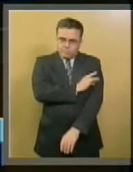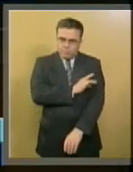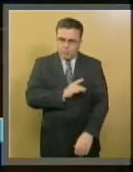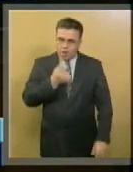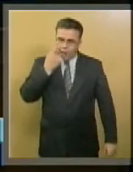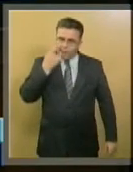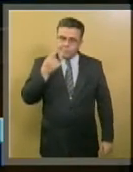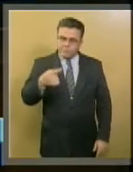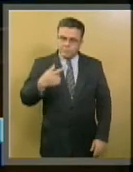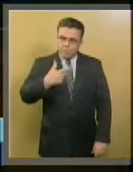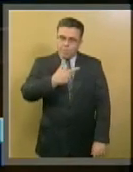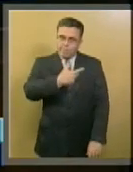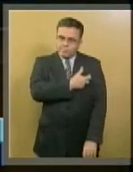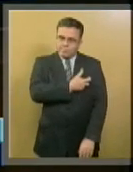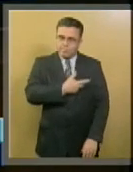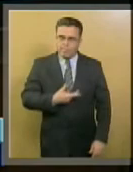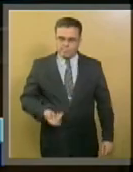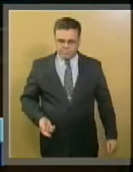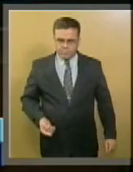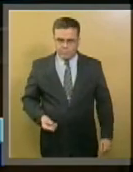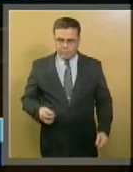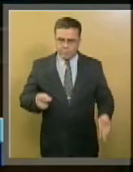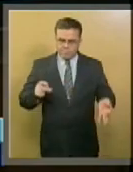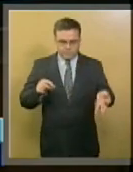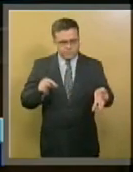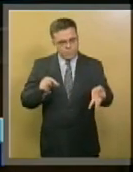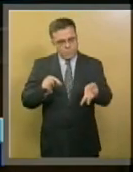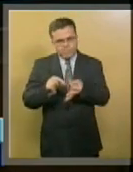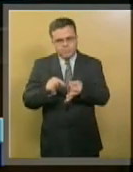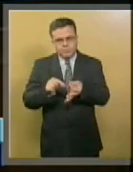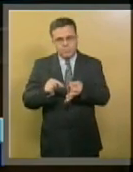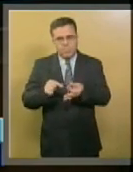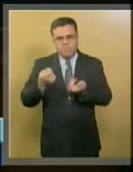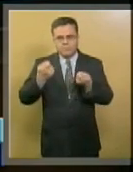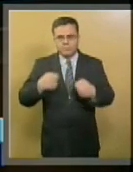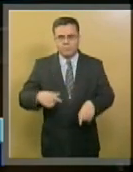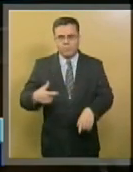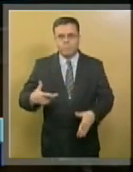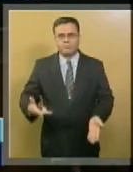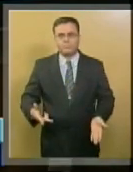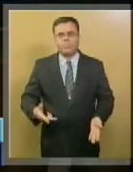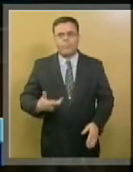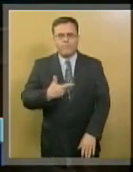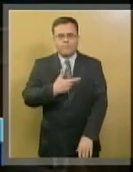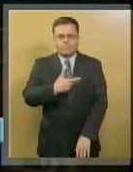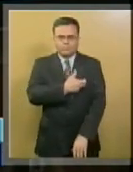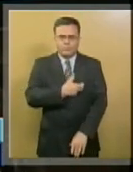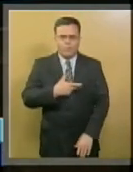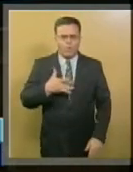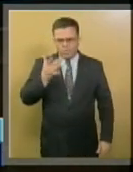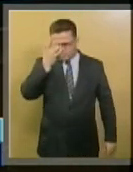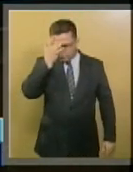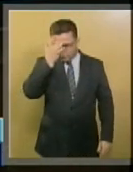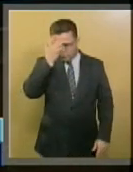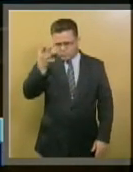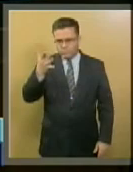aplicador. Ele entra nessa agulhinha que está aí, ó. Não precisa de anestesia. É uma injeçãozinha subcutânea.